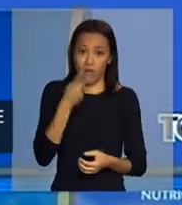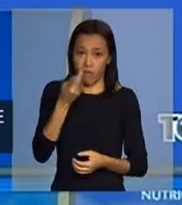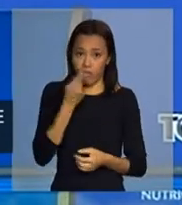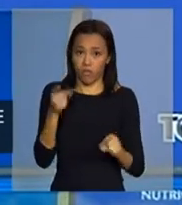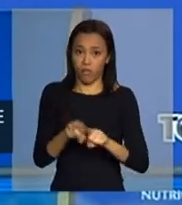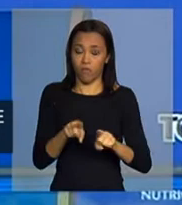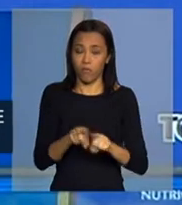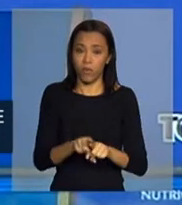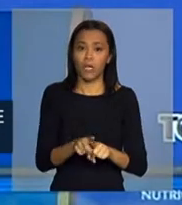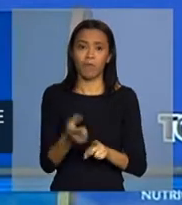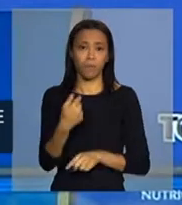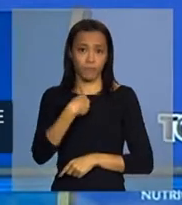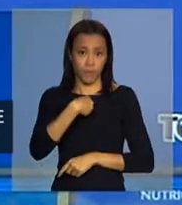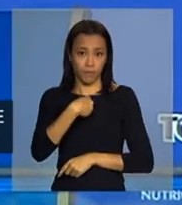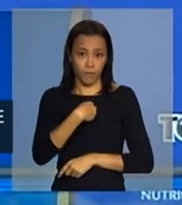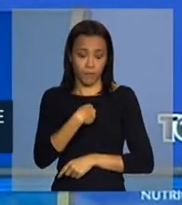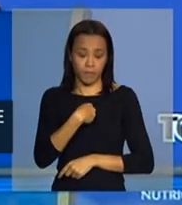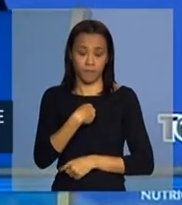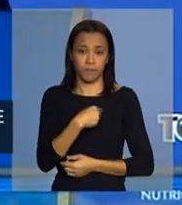mim, foi